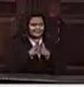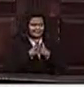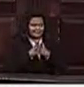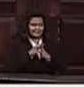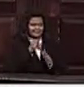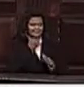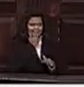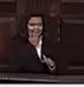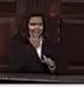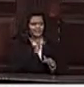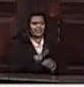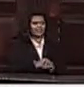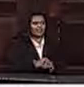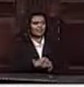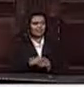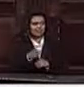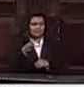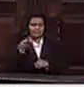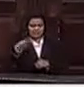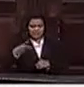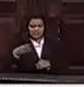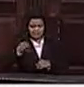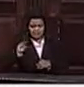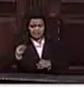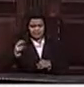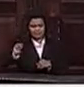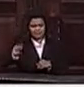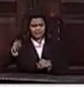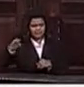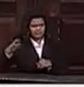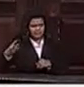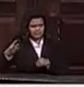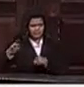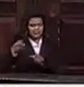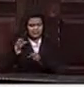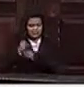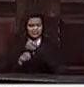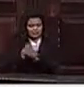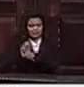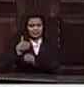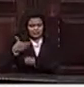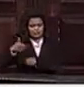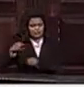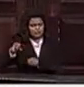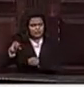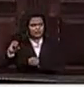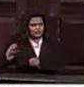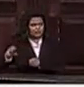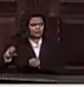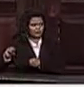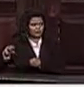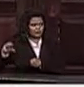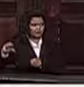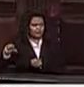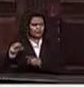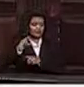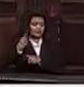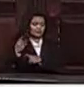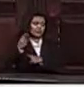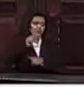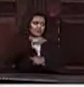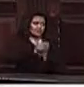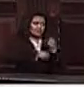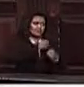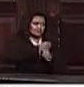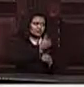3.893 homicídios em 2009 e 3.457 homicídios em 2017. Então, se não houver